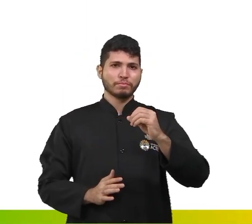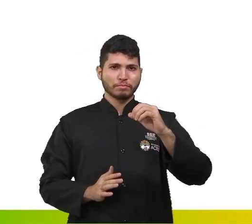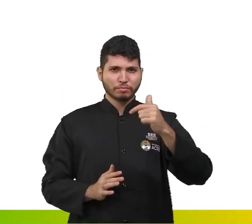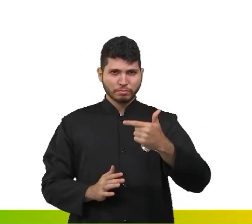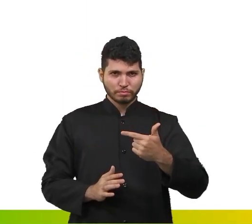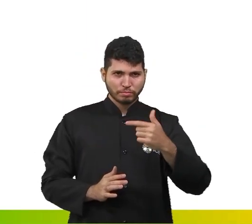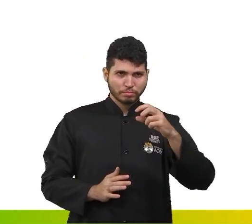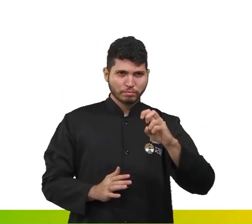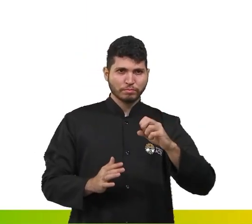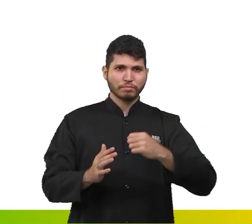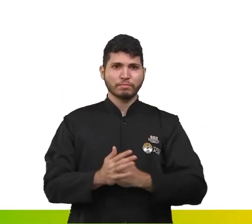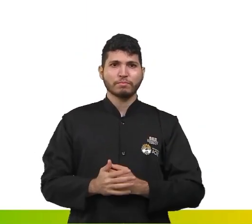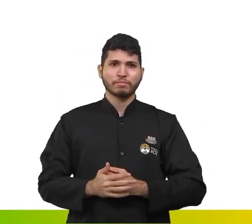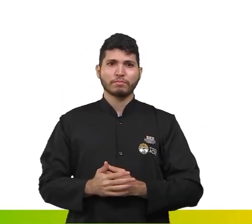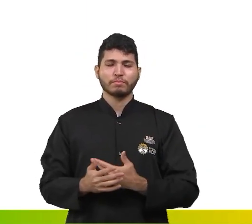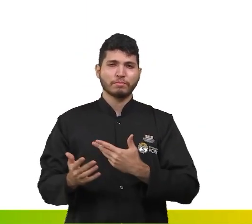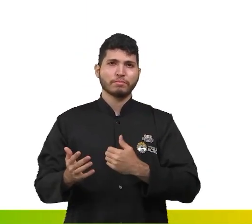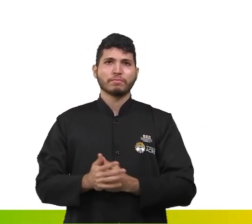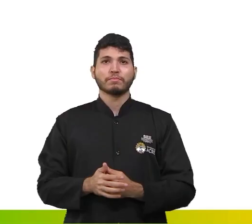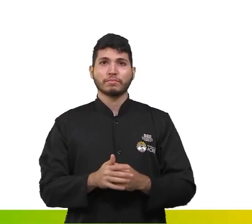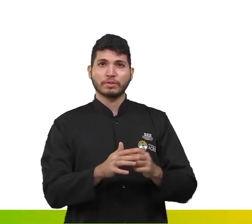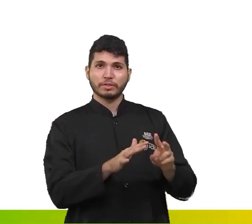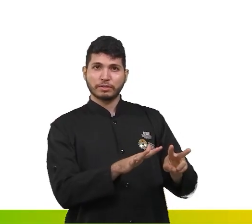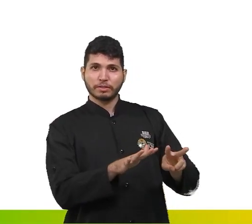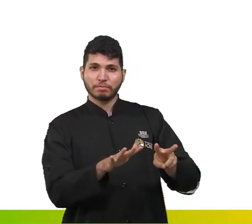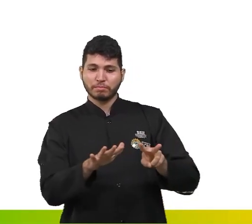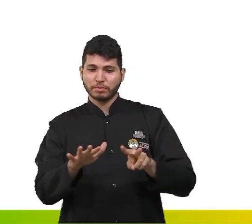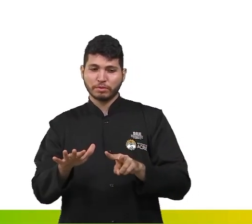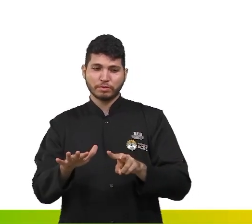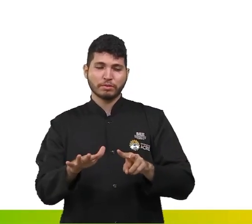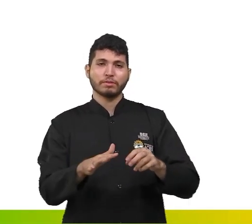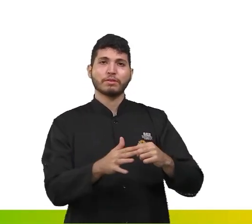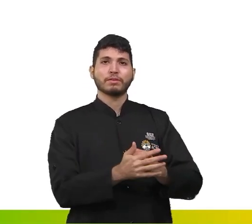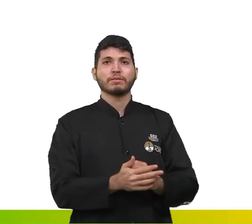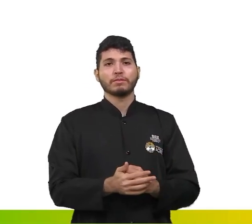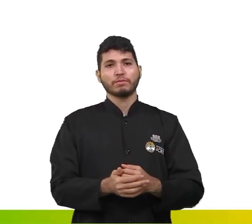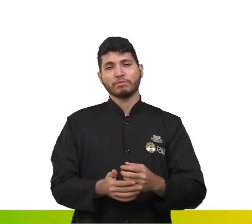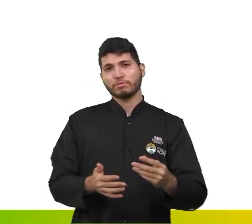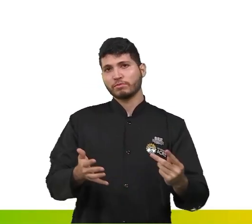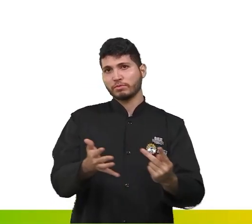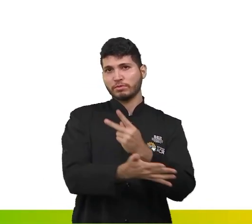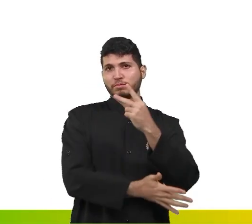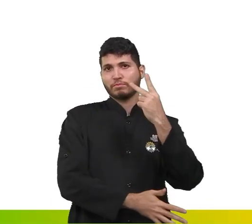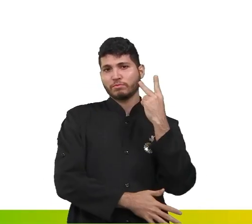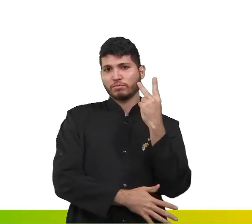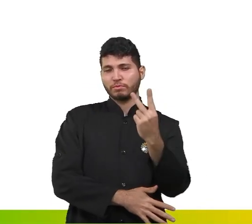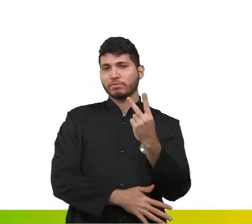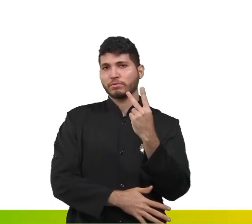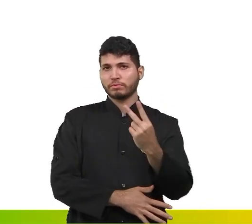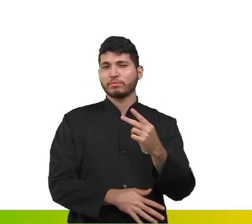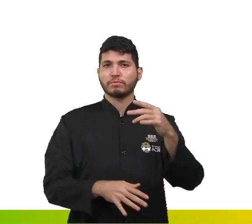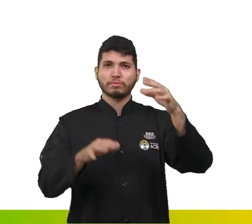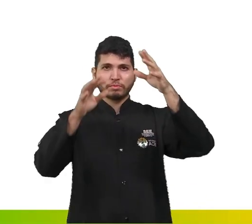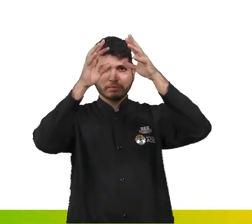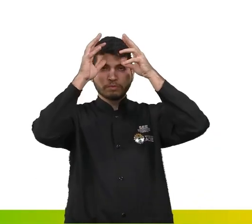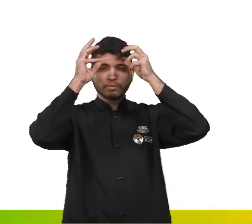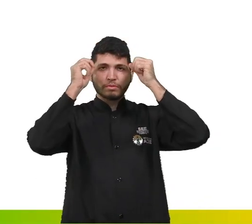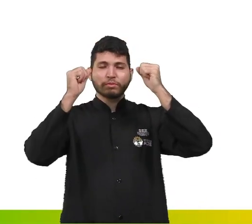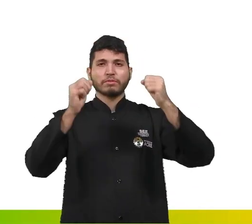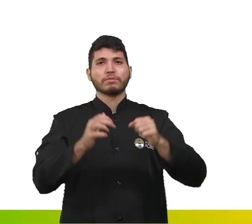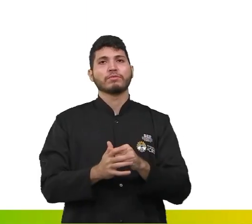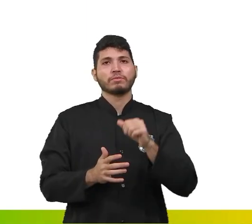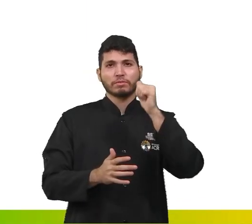em junho, na mesma semana. Então, olha só esses números, gente, né? Só aqui no Acre, essas mulheres